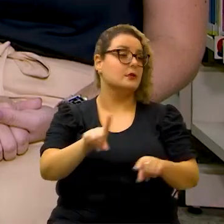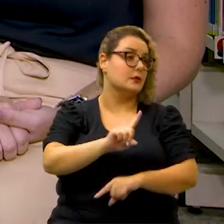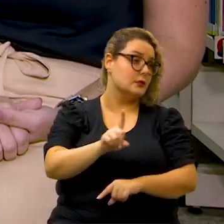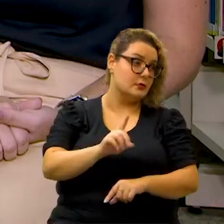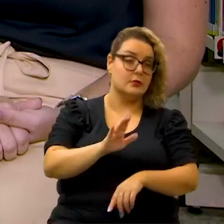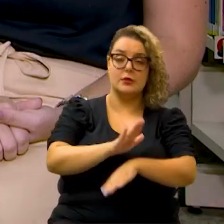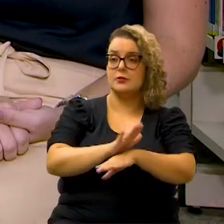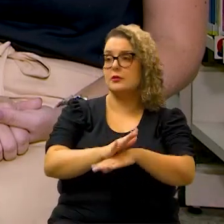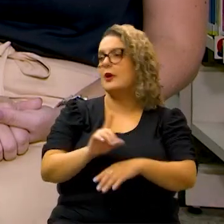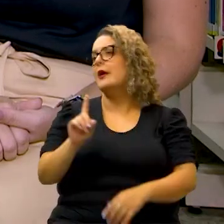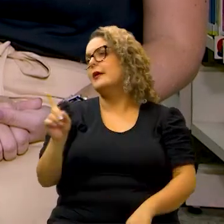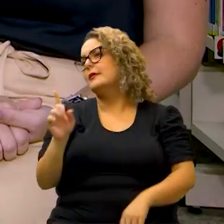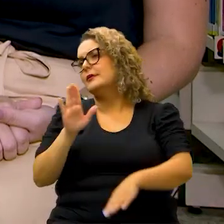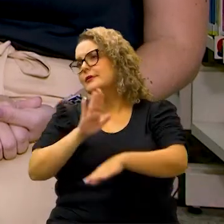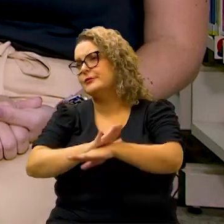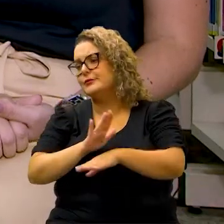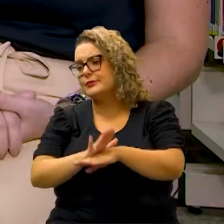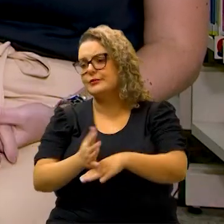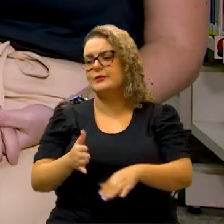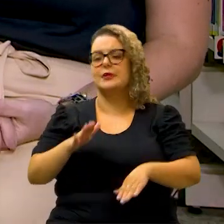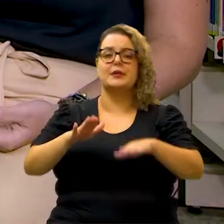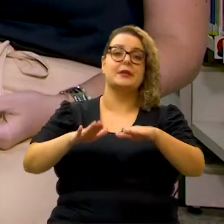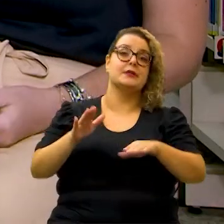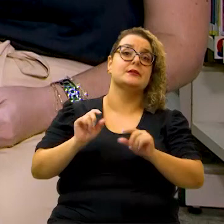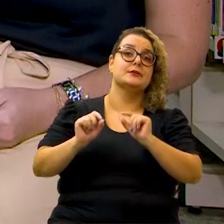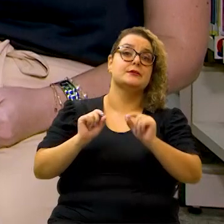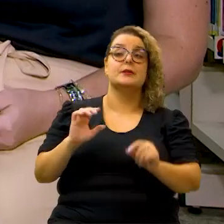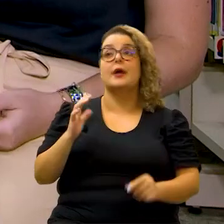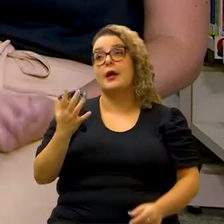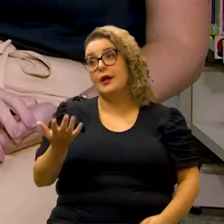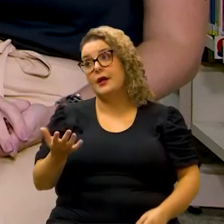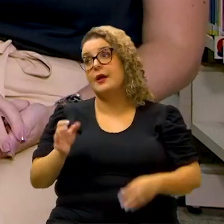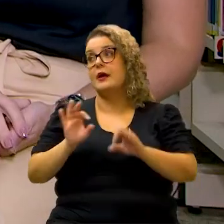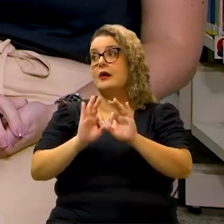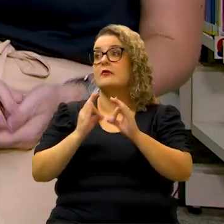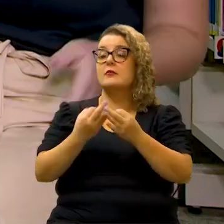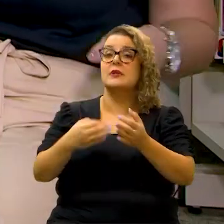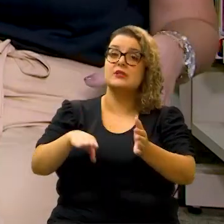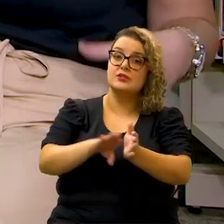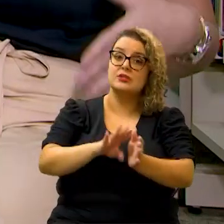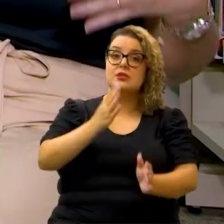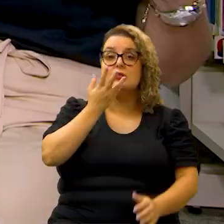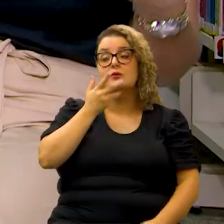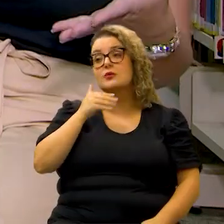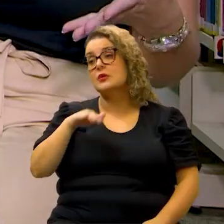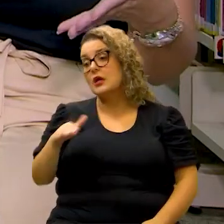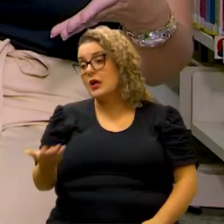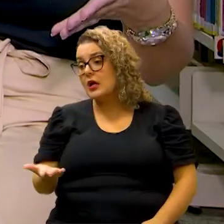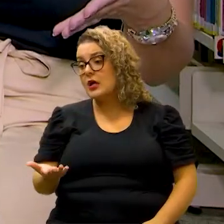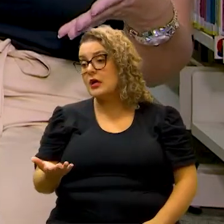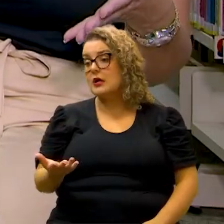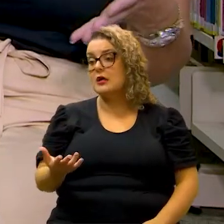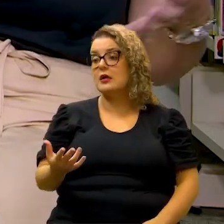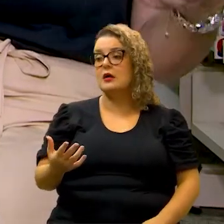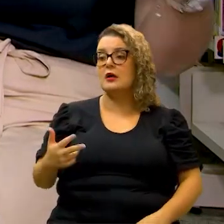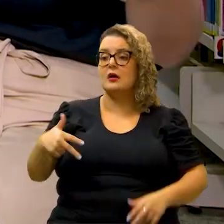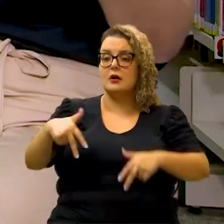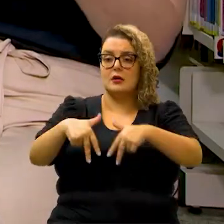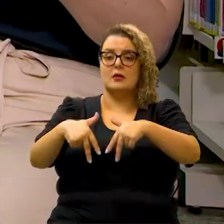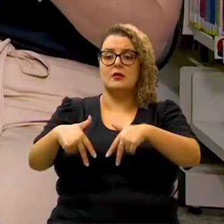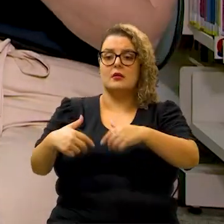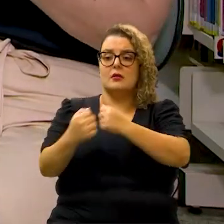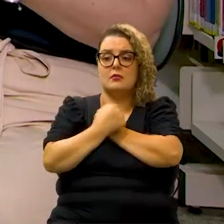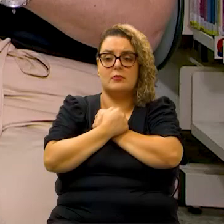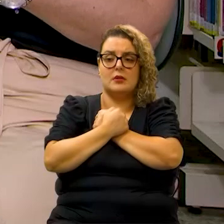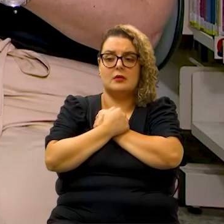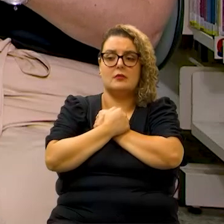aquela situação que não colabora. Que não colabora, que não cede muitas vezes o que acontece, né? A família chega com a criança aqui, a